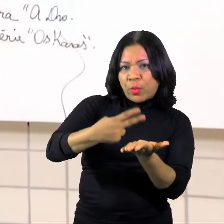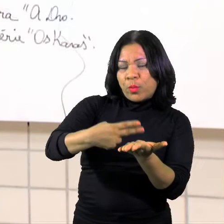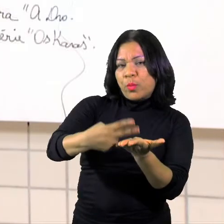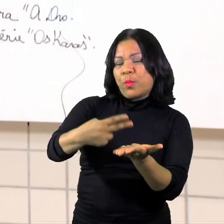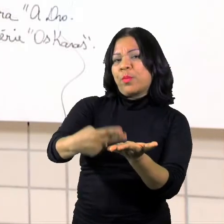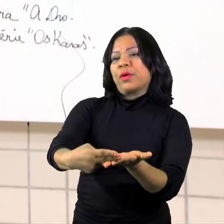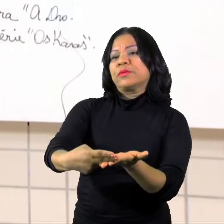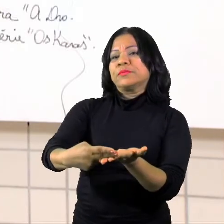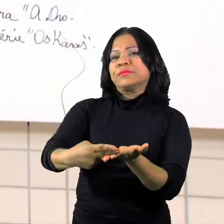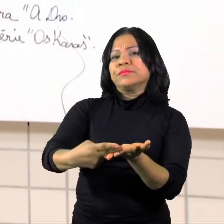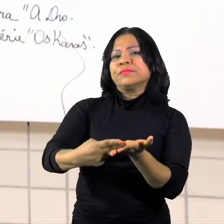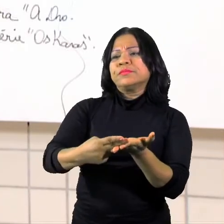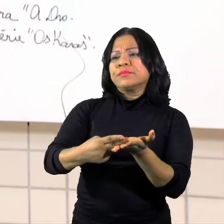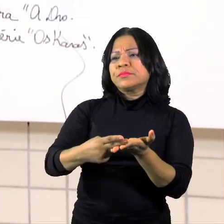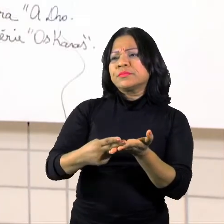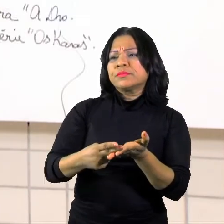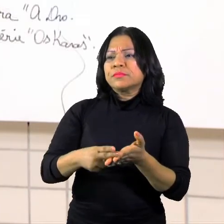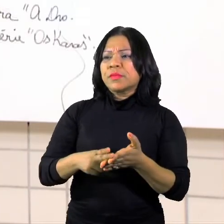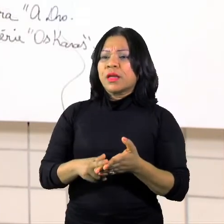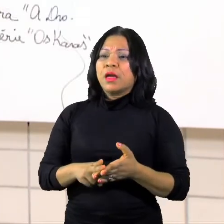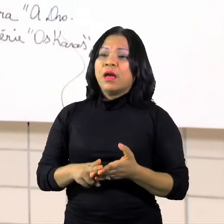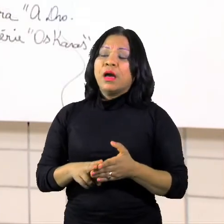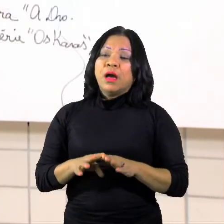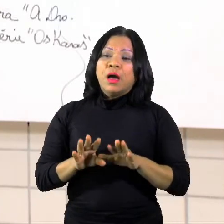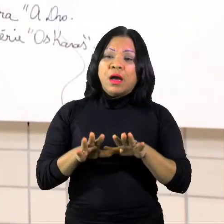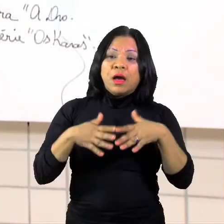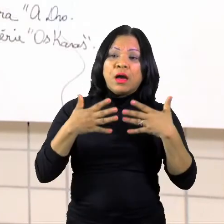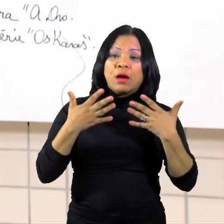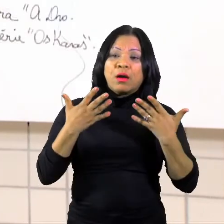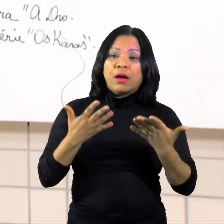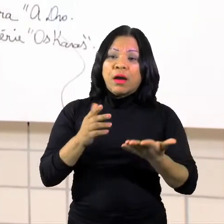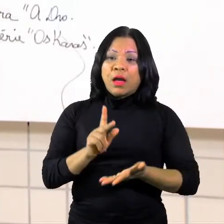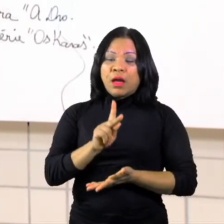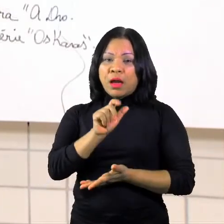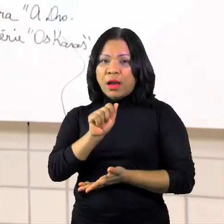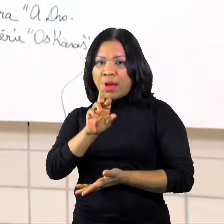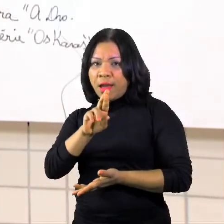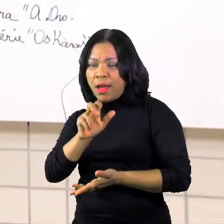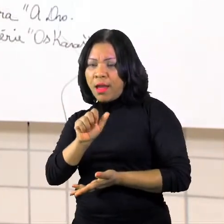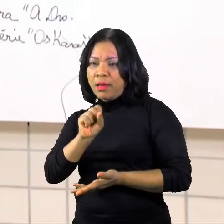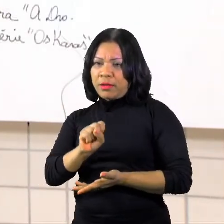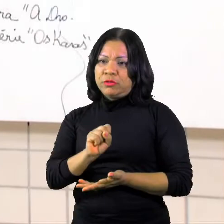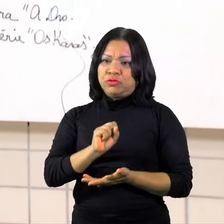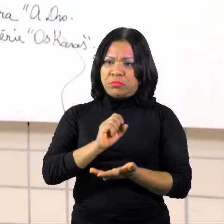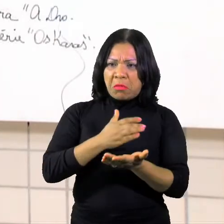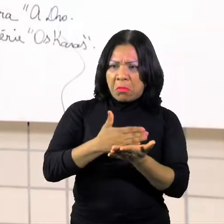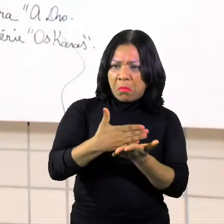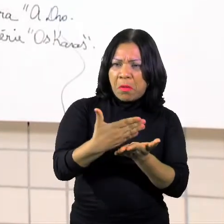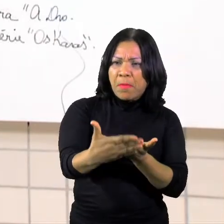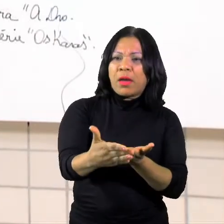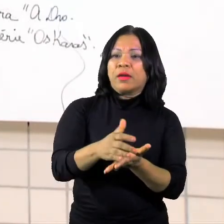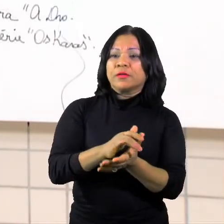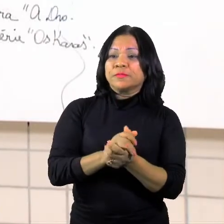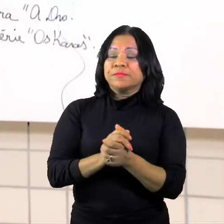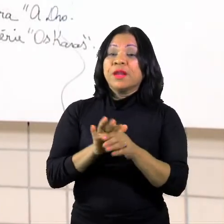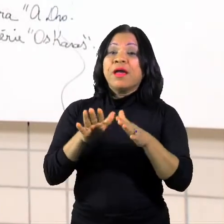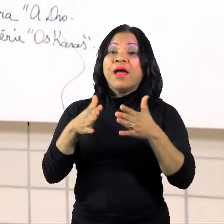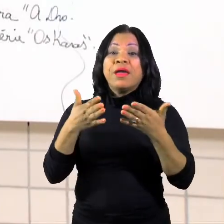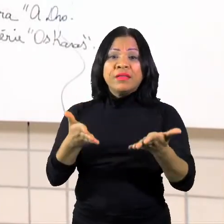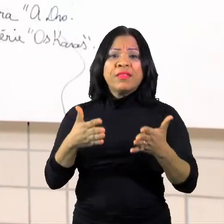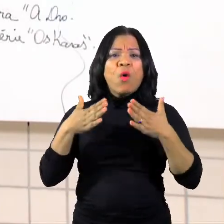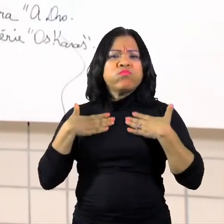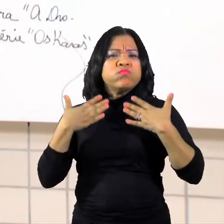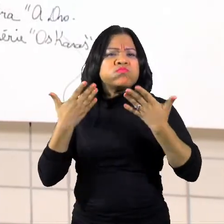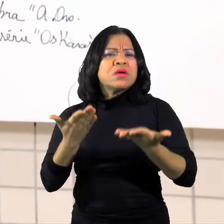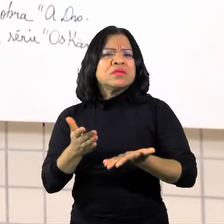Qual foi a ação praticada pelo Pedro Bandeira? A ação de quê? De escrever. Ele praticou